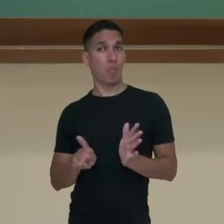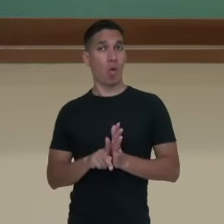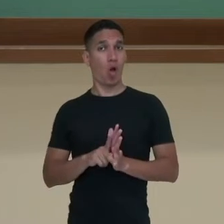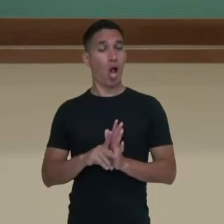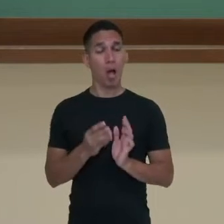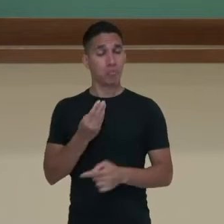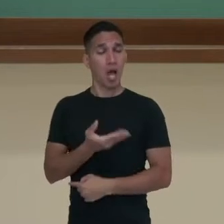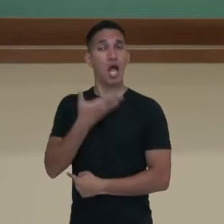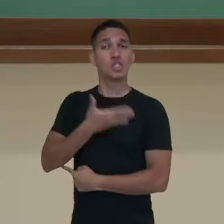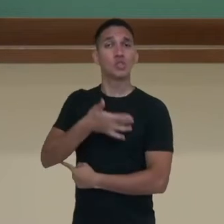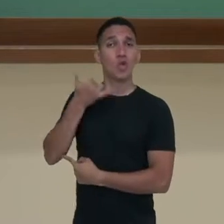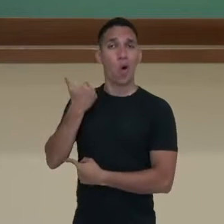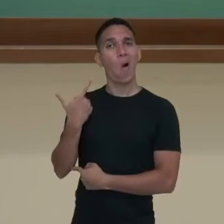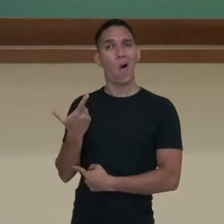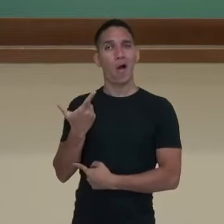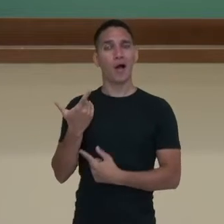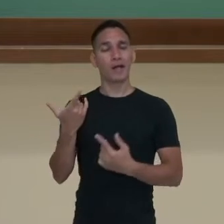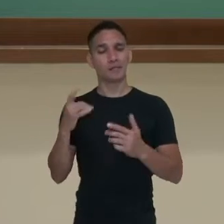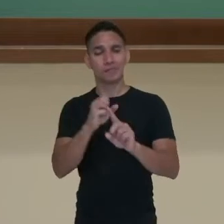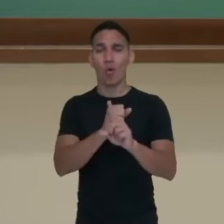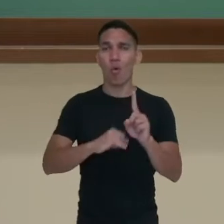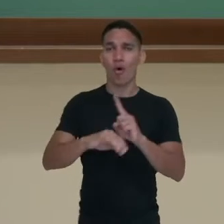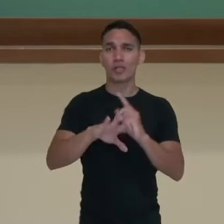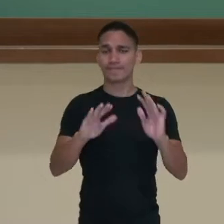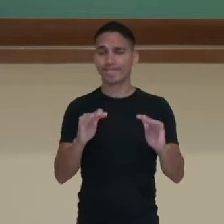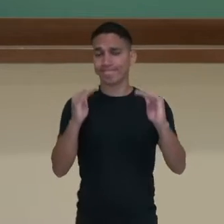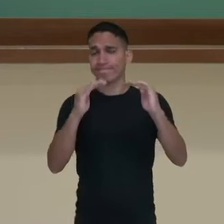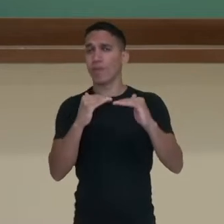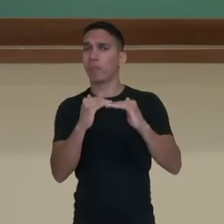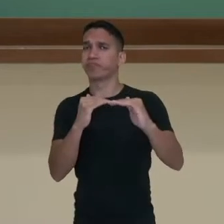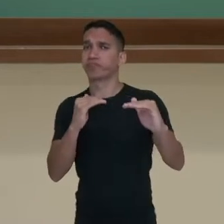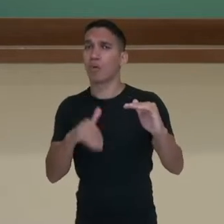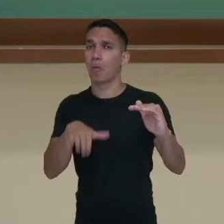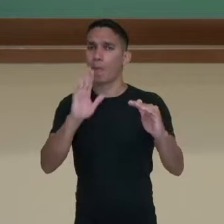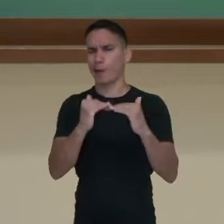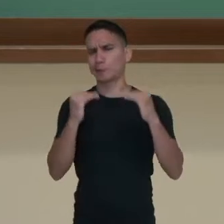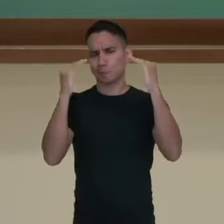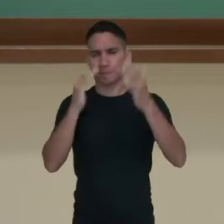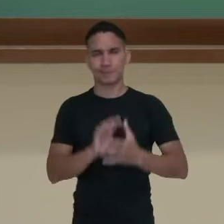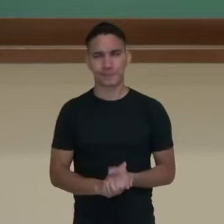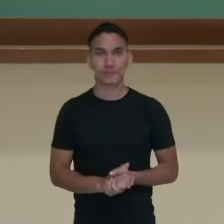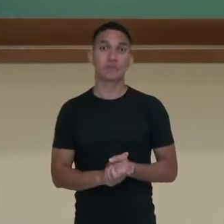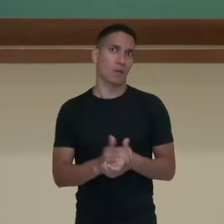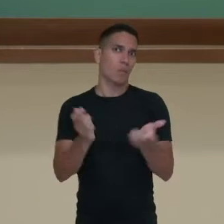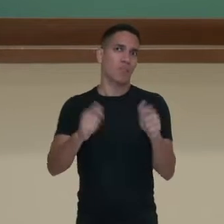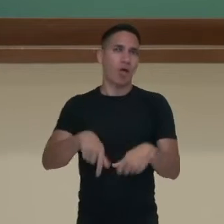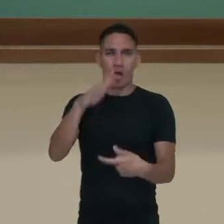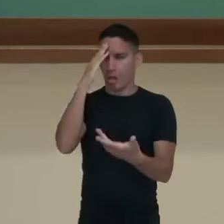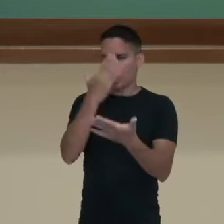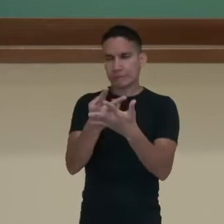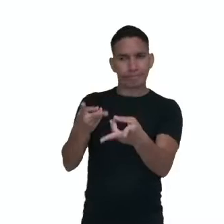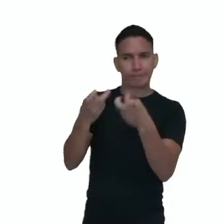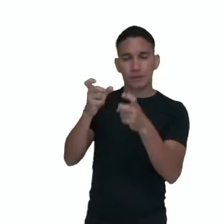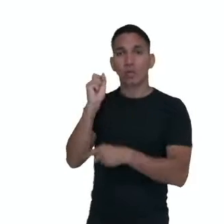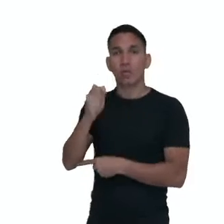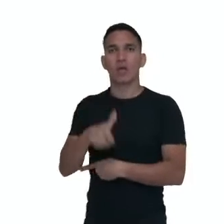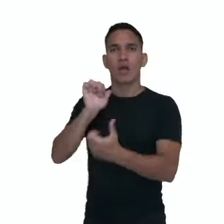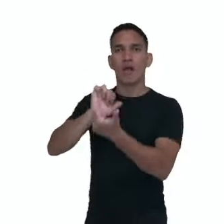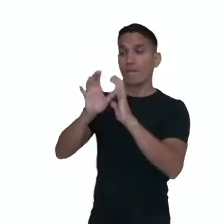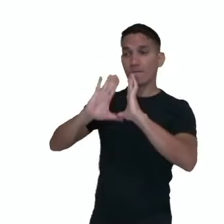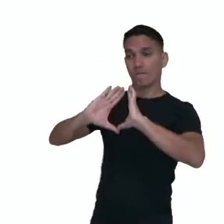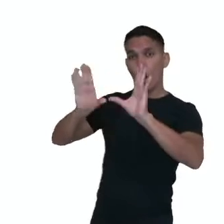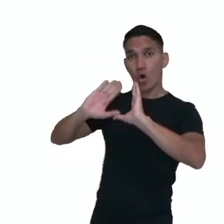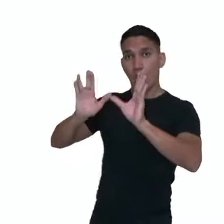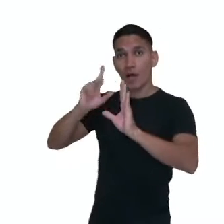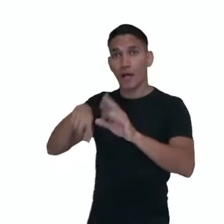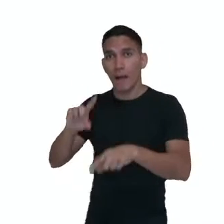uma classe social estável, uma classe mais elevada. E pode-se considerar que o vôlei é um esporte